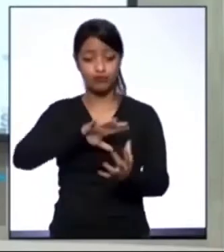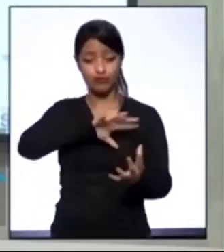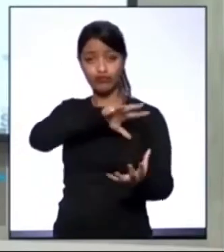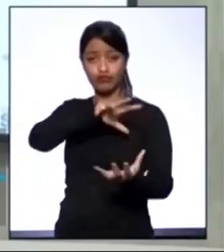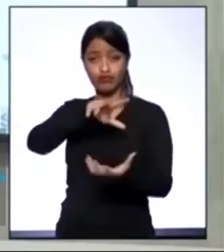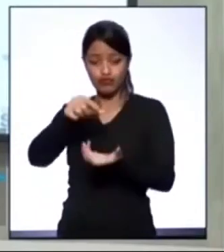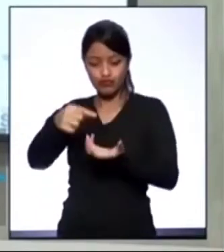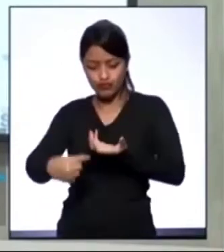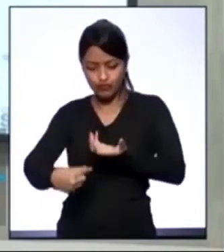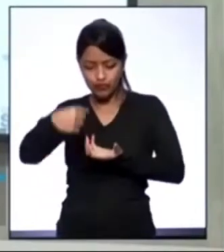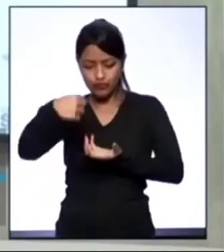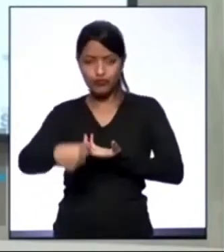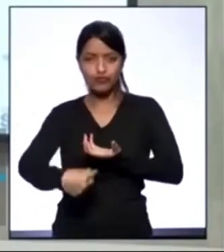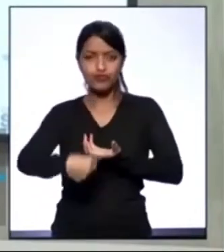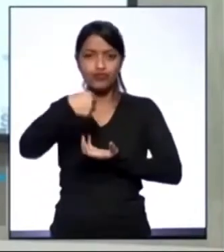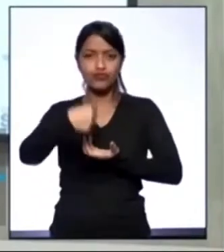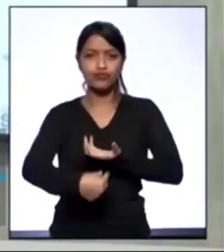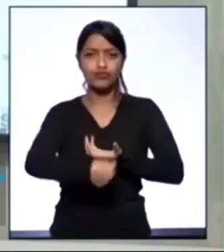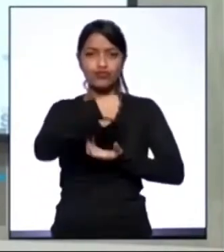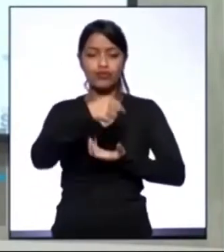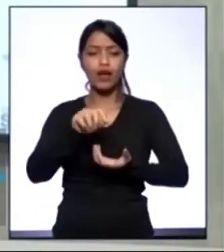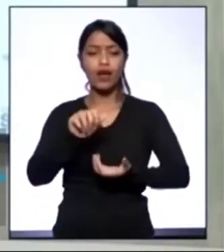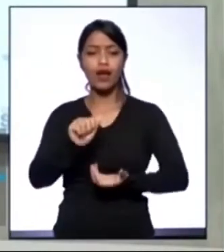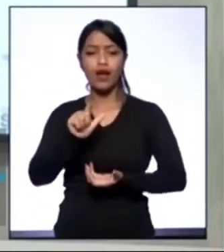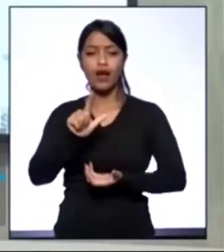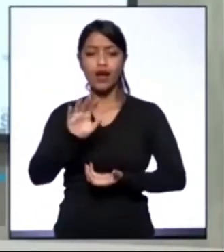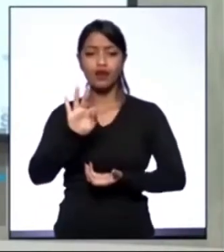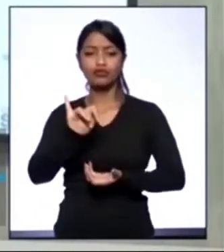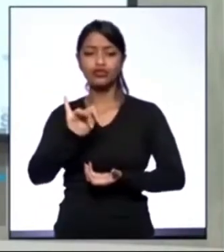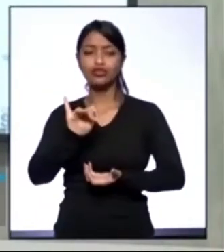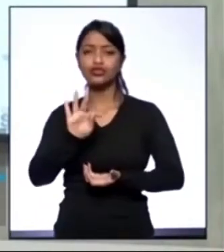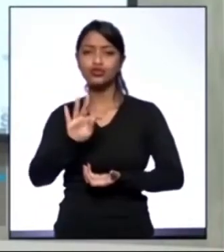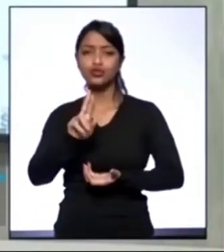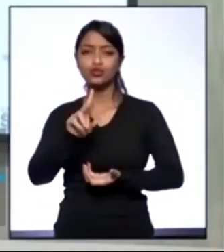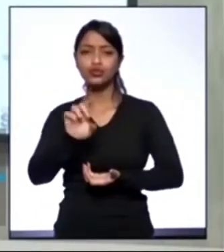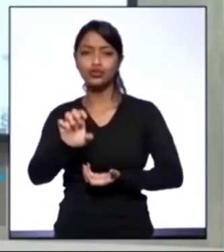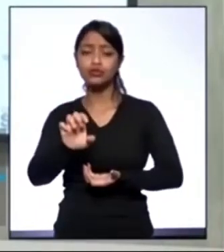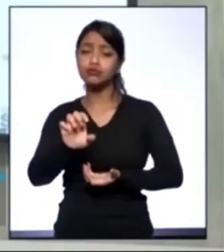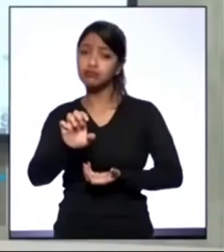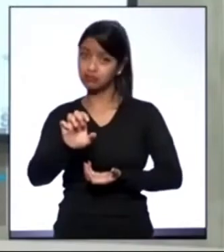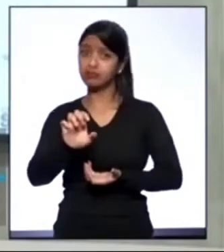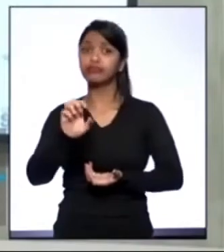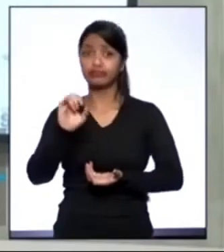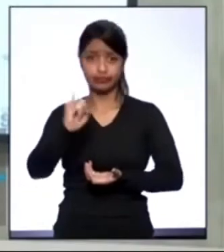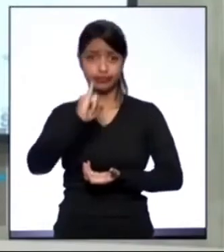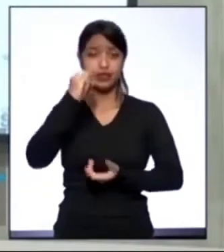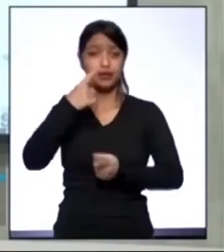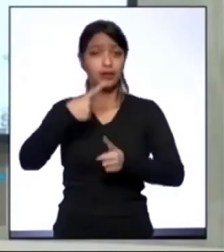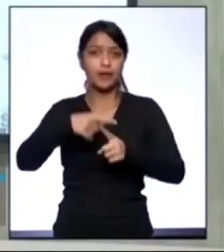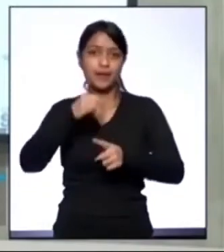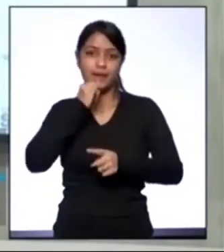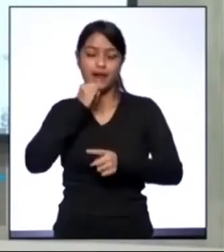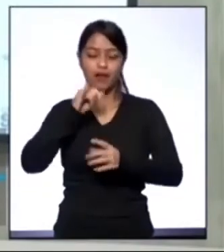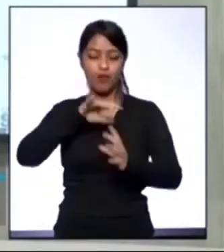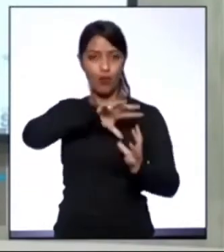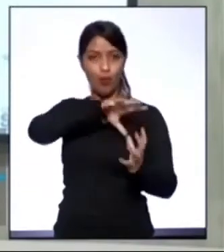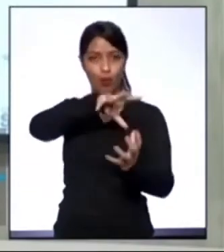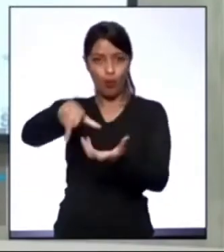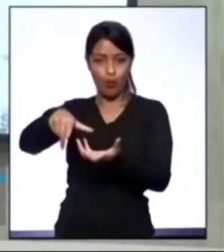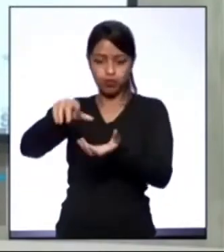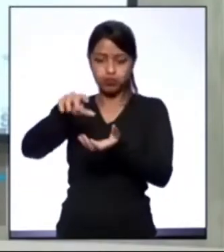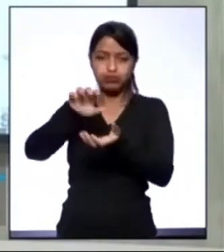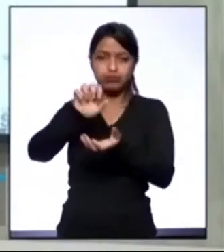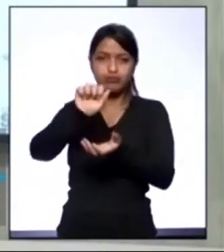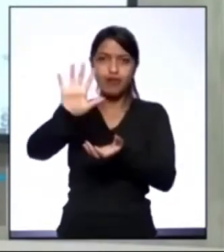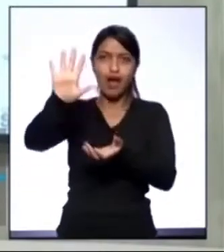alto, mais frio. Você já ouviu essa lógica? De onde vem essa condição, galera? Enfim, a quantidade de moléculas na